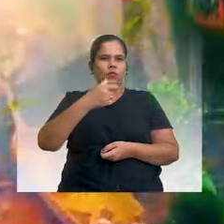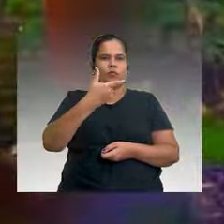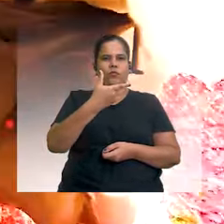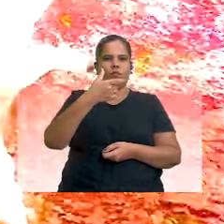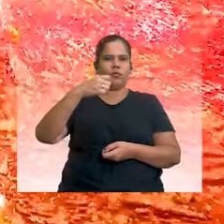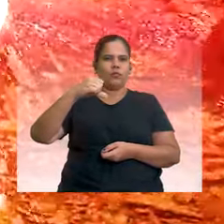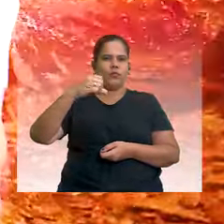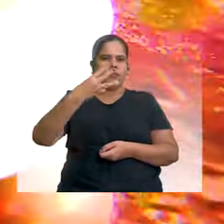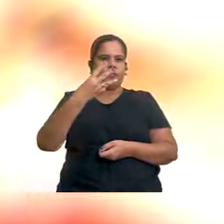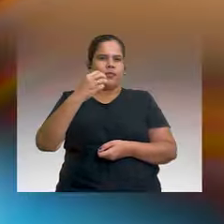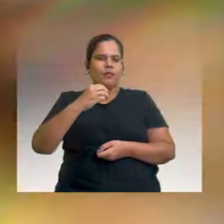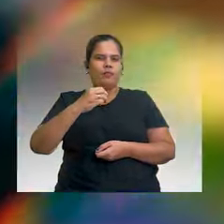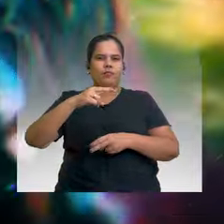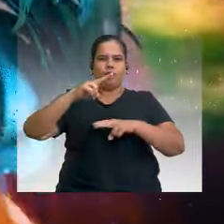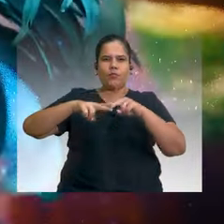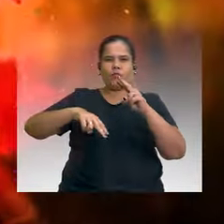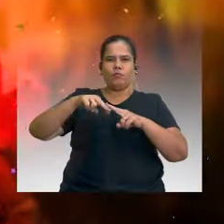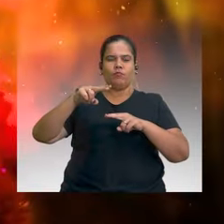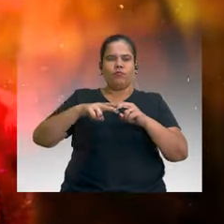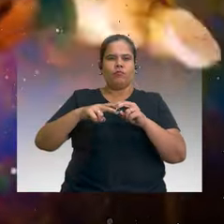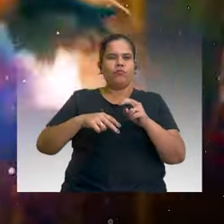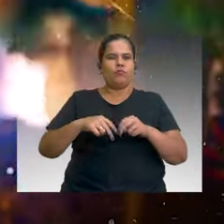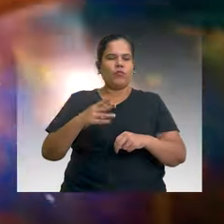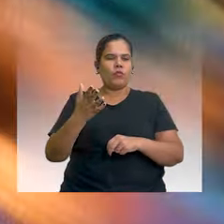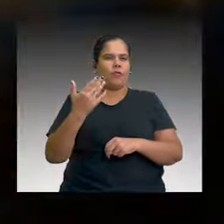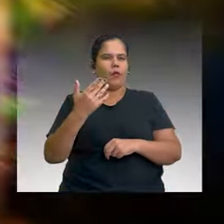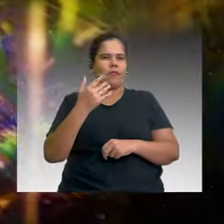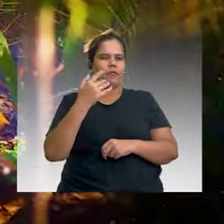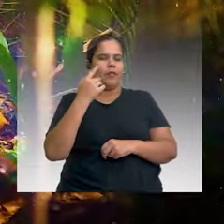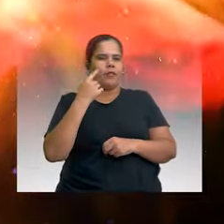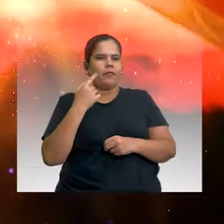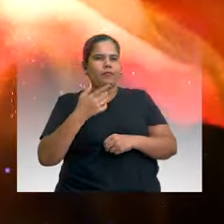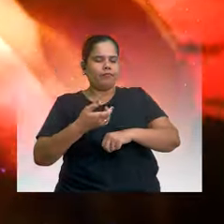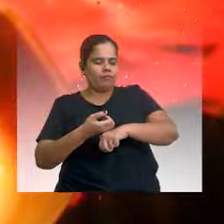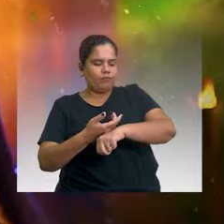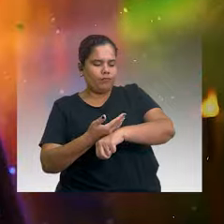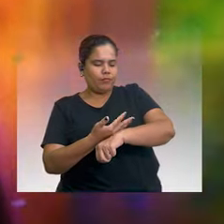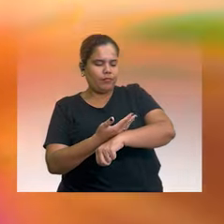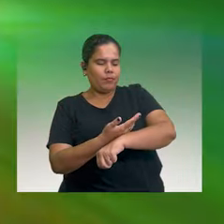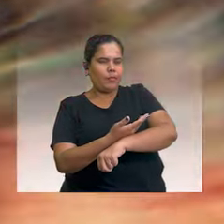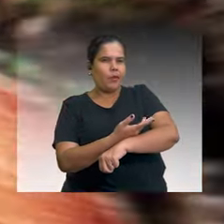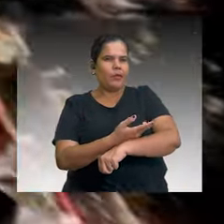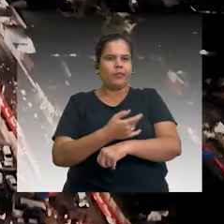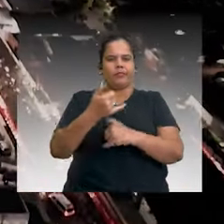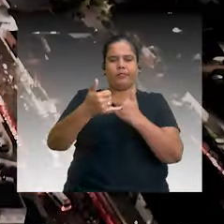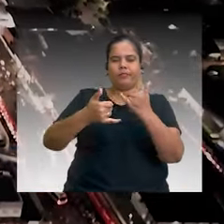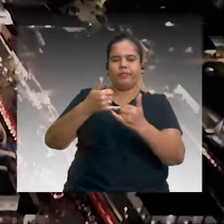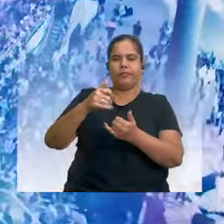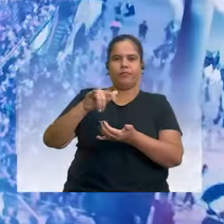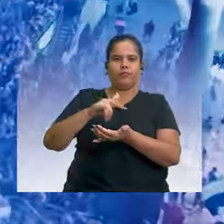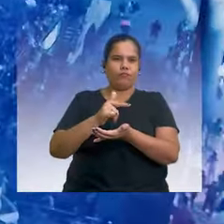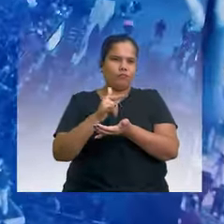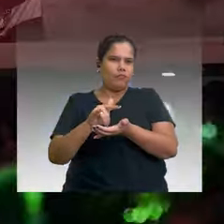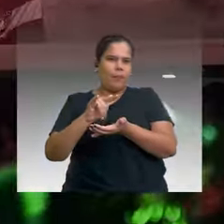28, 29 e 30 de junho, vem se emocionar e brincar de boi em Parintins.